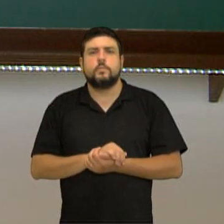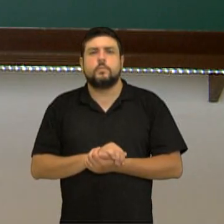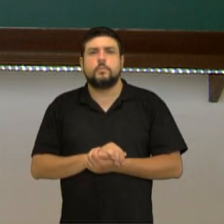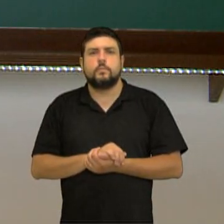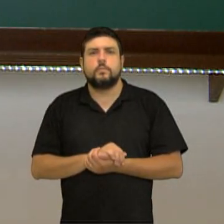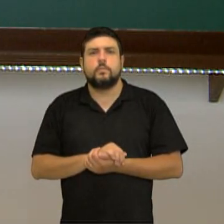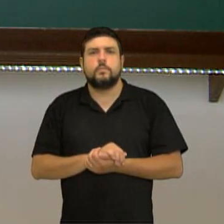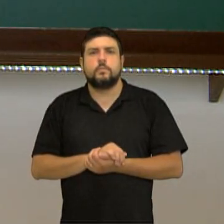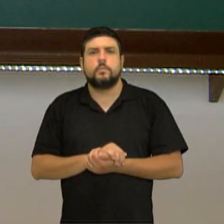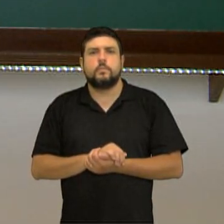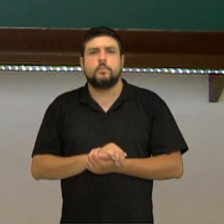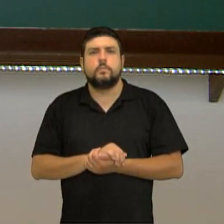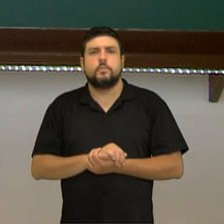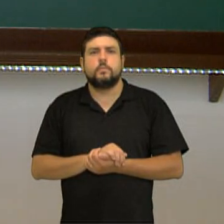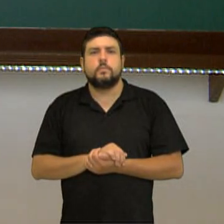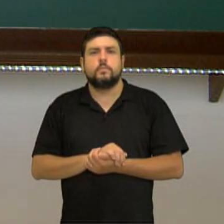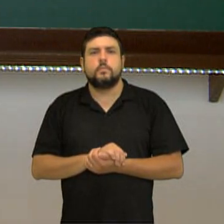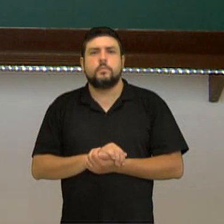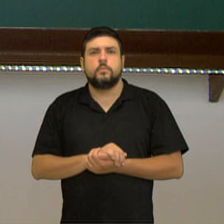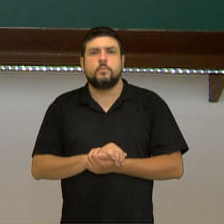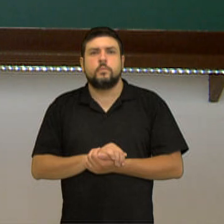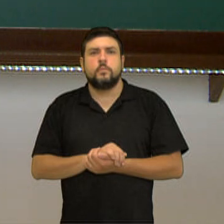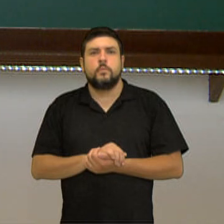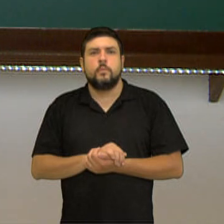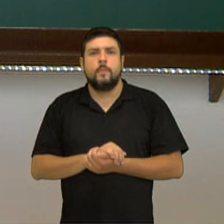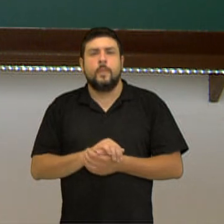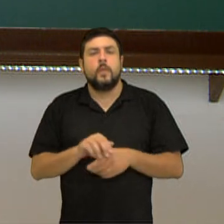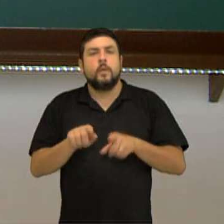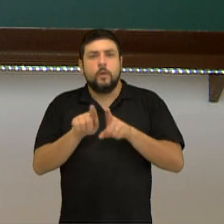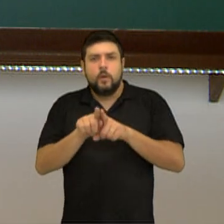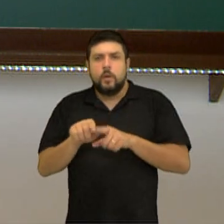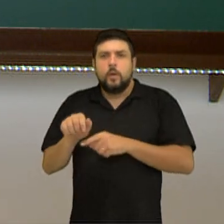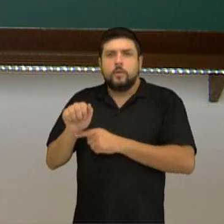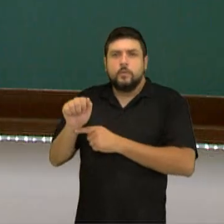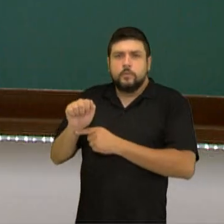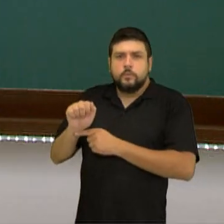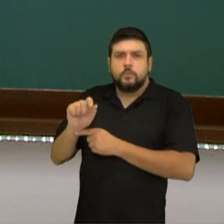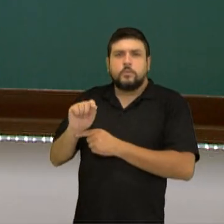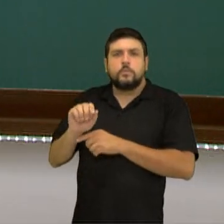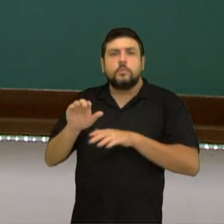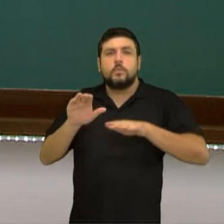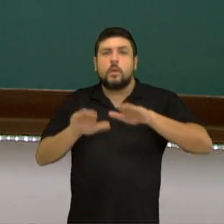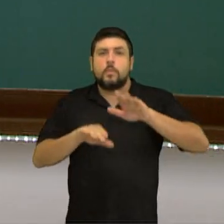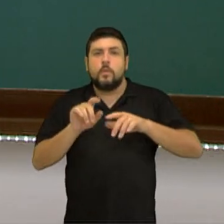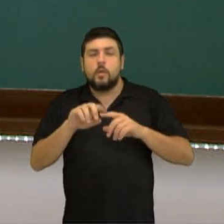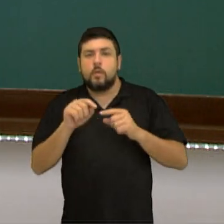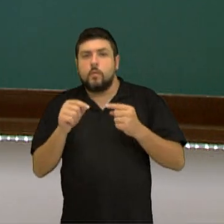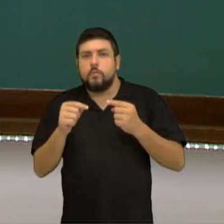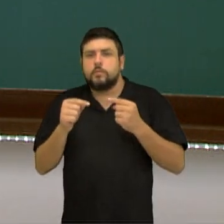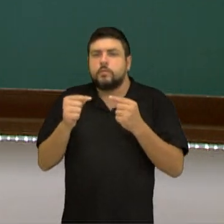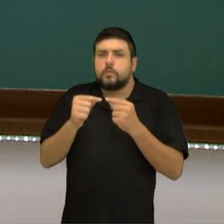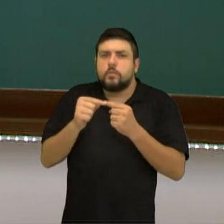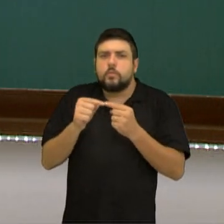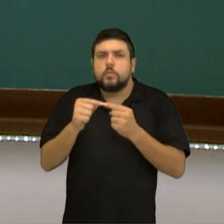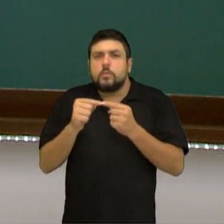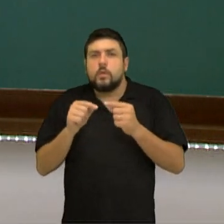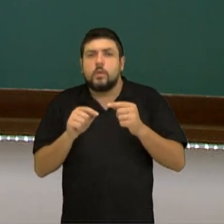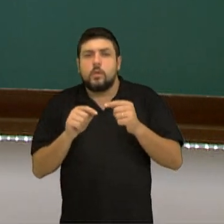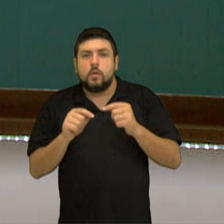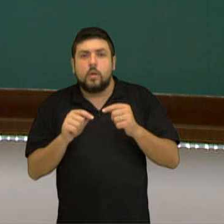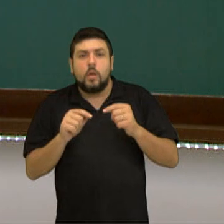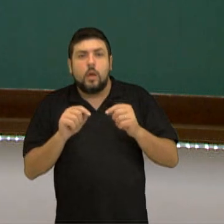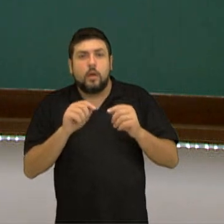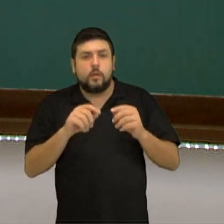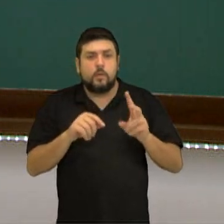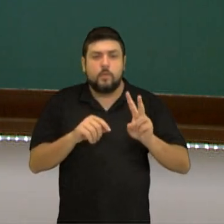da velocidade. E a questão da aceleração, ele depende da combinação dos sinais da velocidade e da